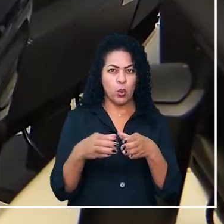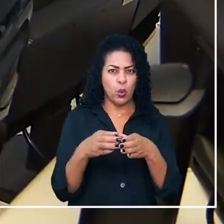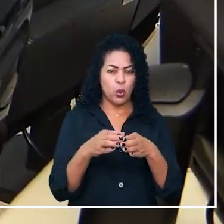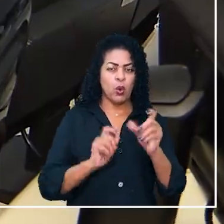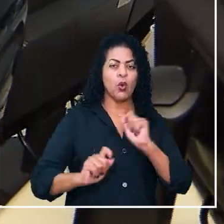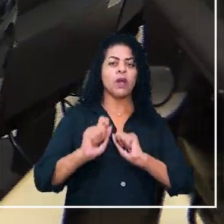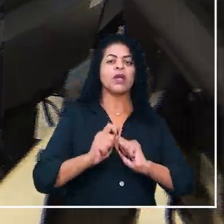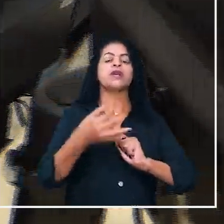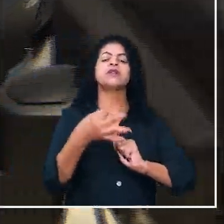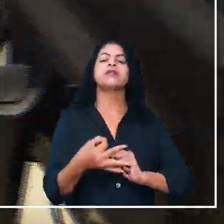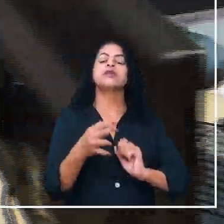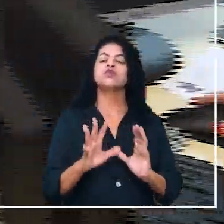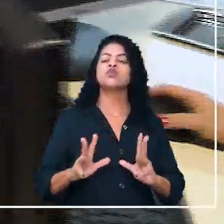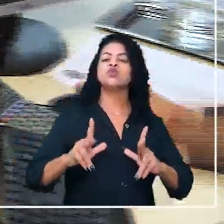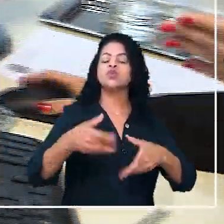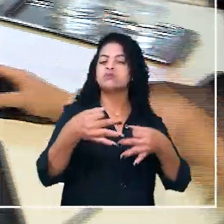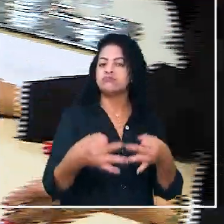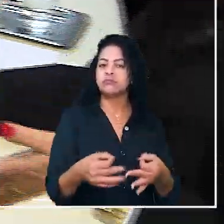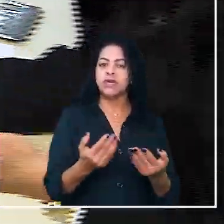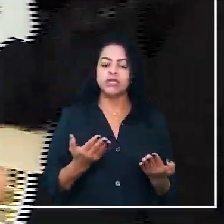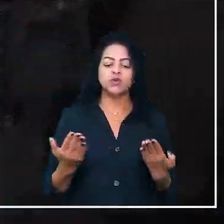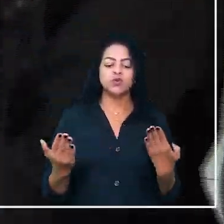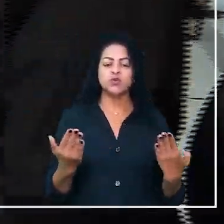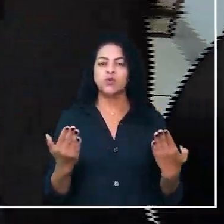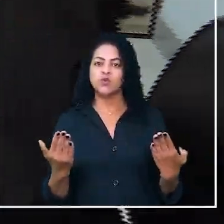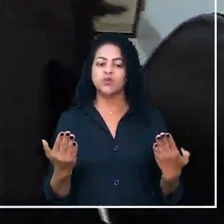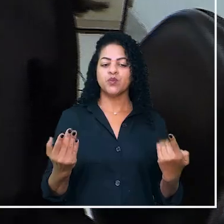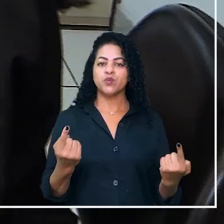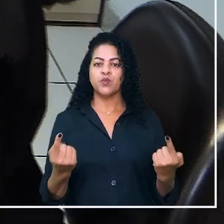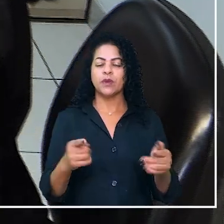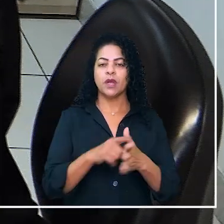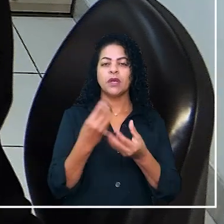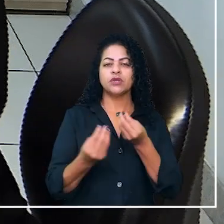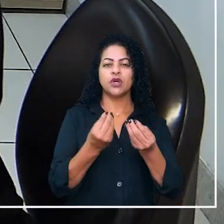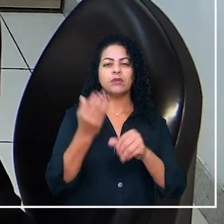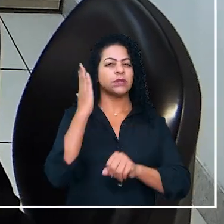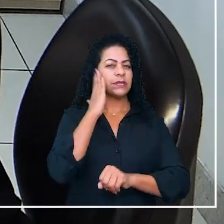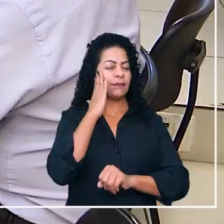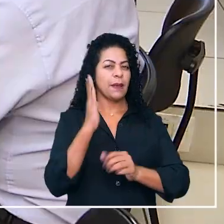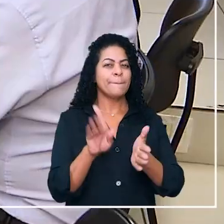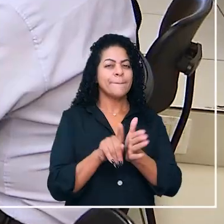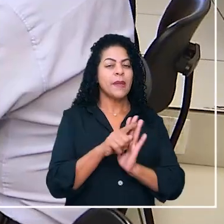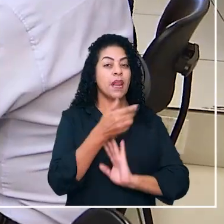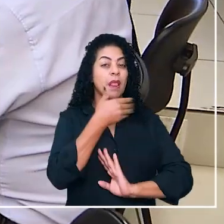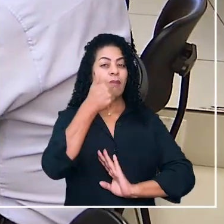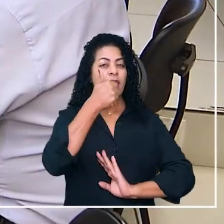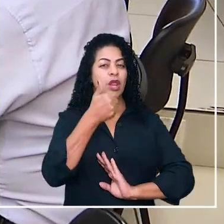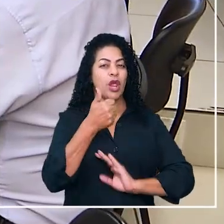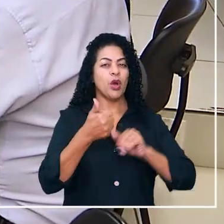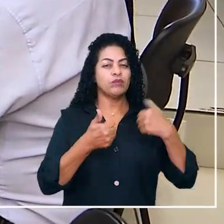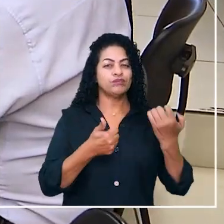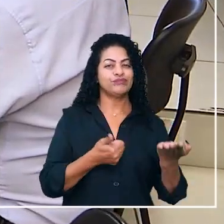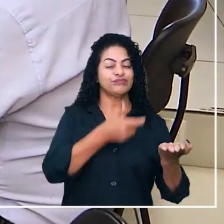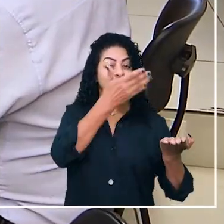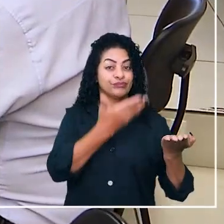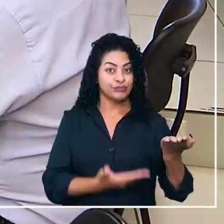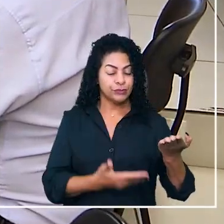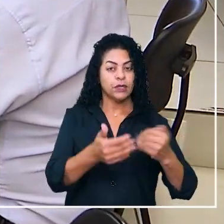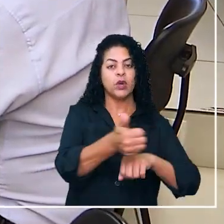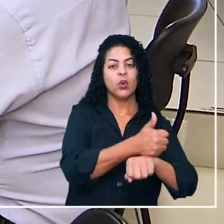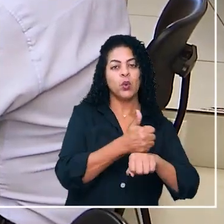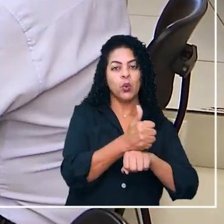coletiva prevê acordos mútuos entre as partes em benefício de condições mais favoráveis, tanto para a